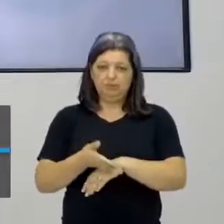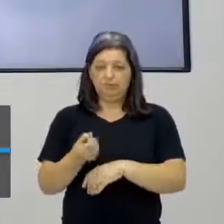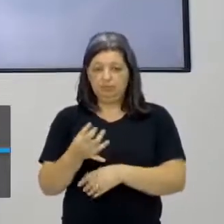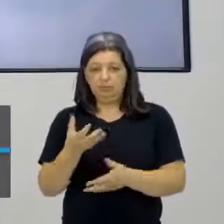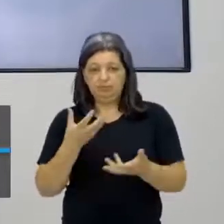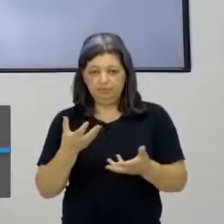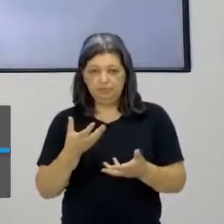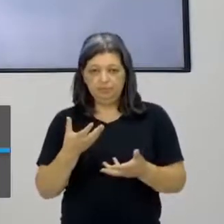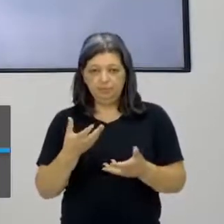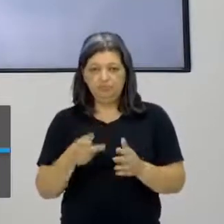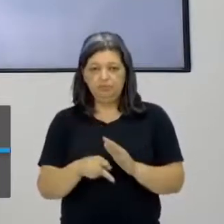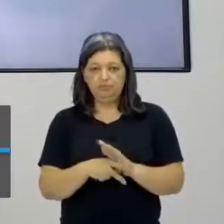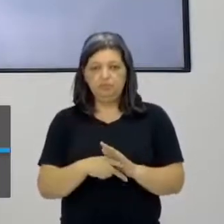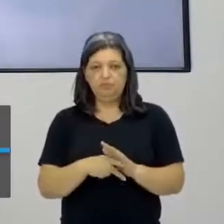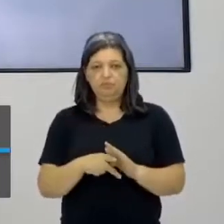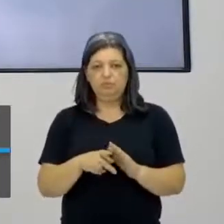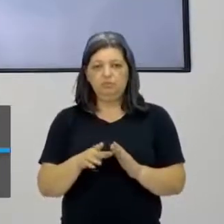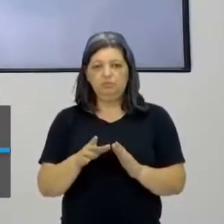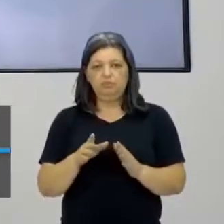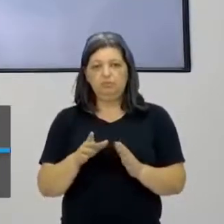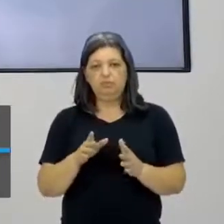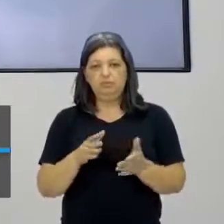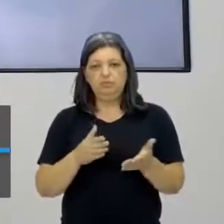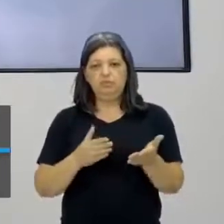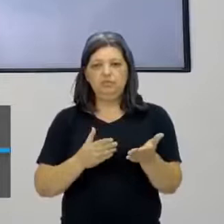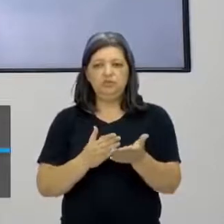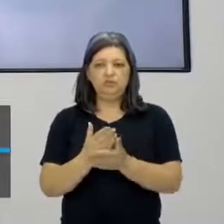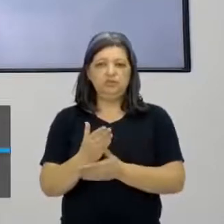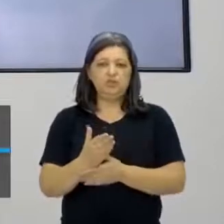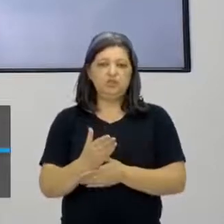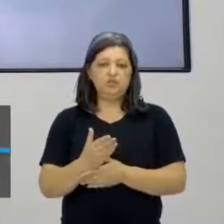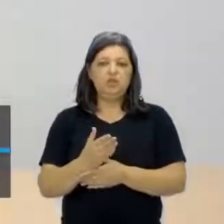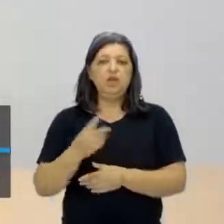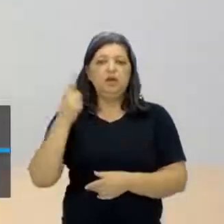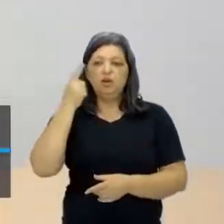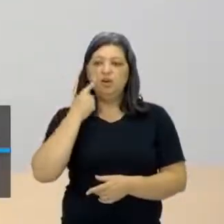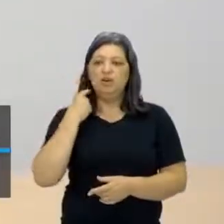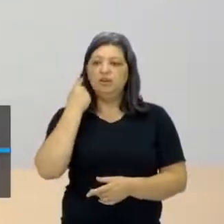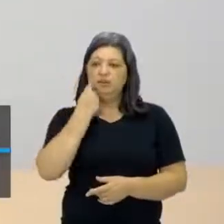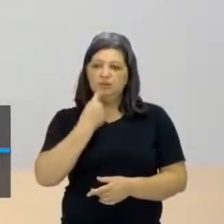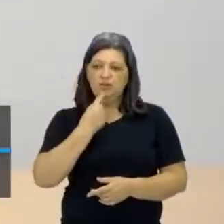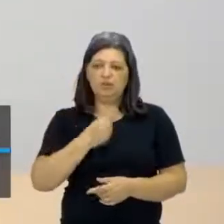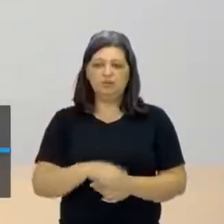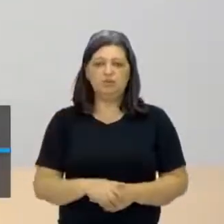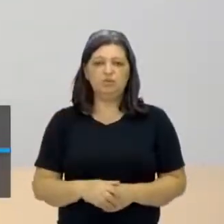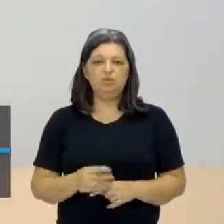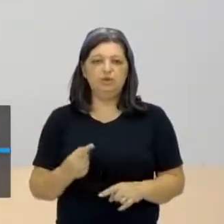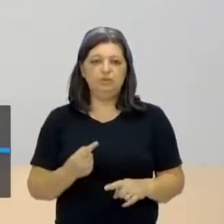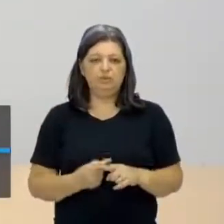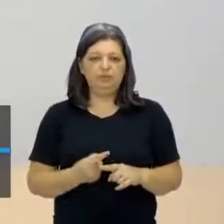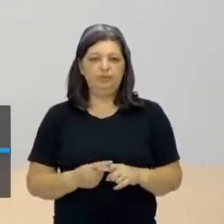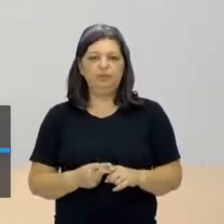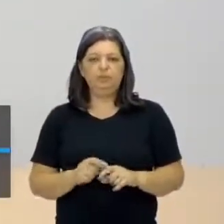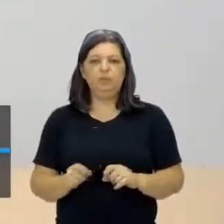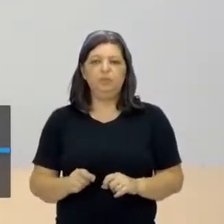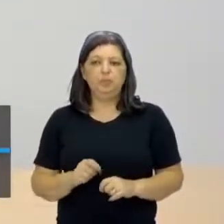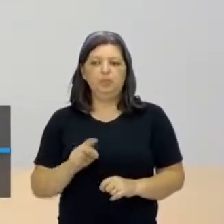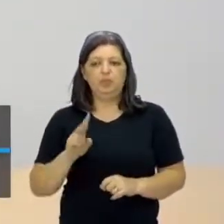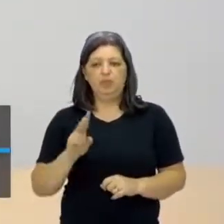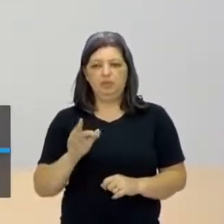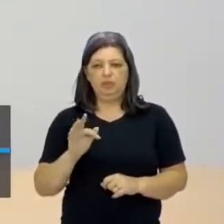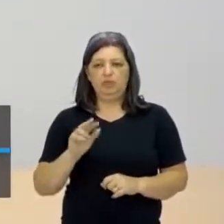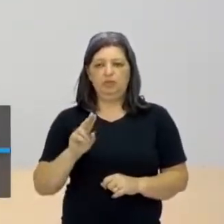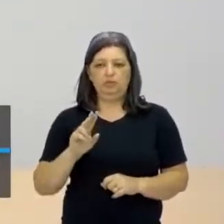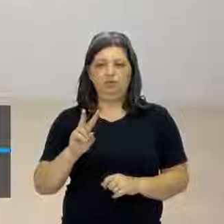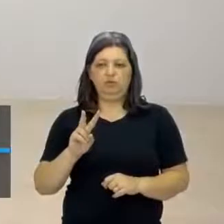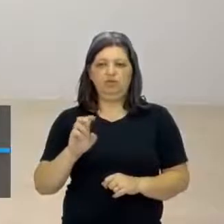quiser ser um vestibulando na FUVEST, na Unicamp, acompanhe essas aulas. Já vão começar de agora também, Verdade. né? Deixar para a terceira série do ensino médio. Por favor, de né?